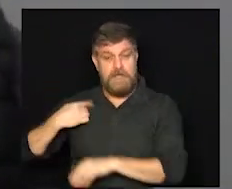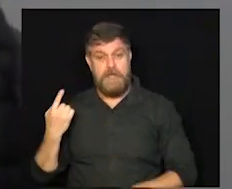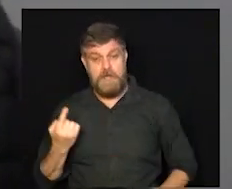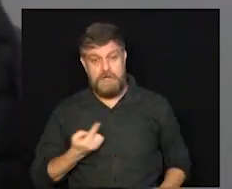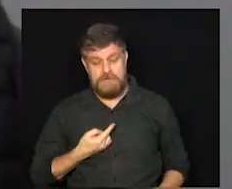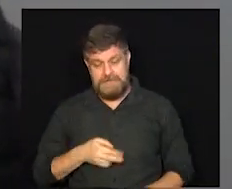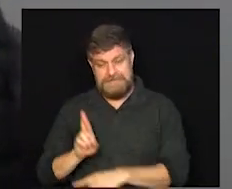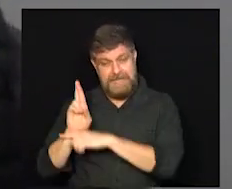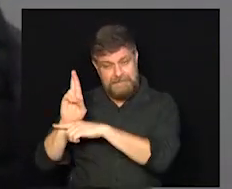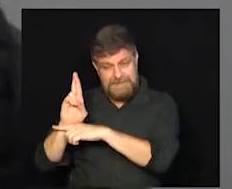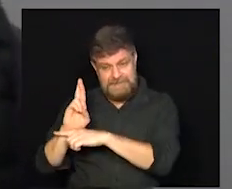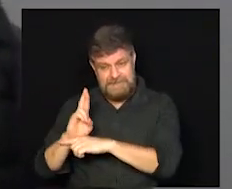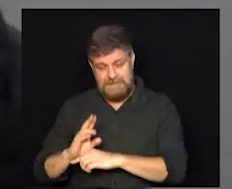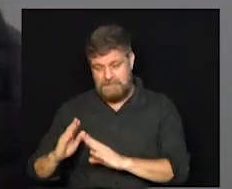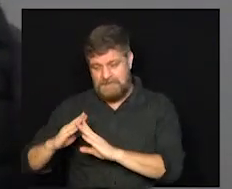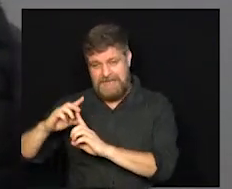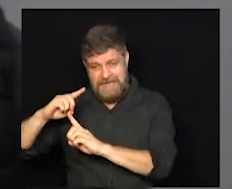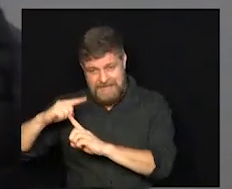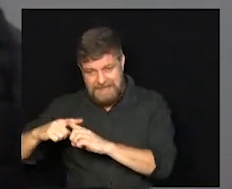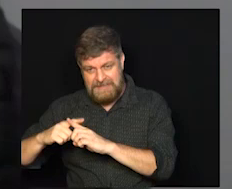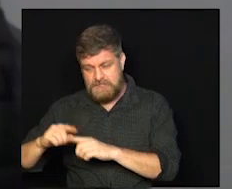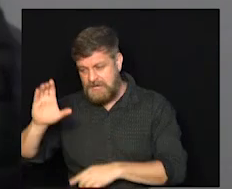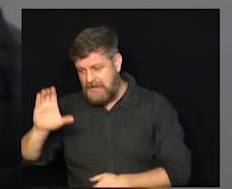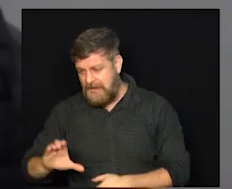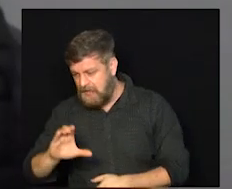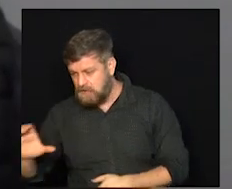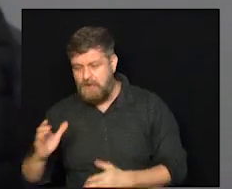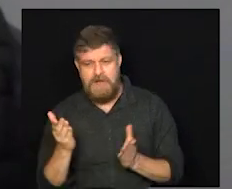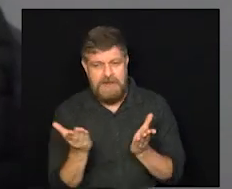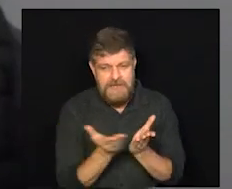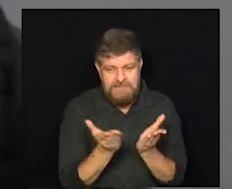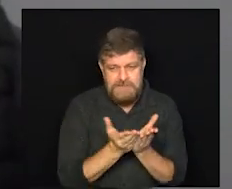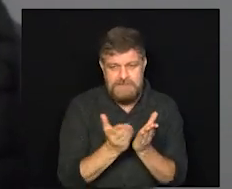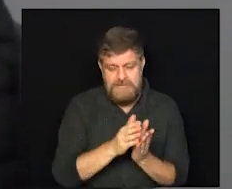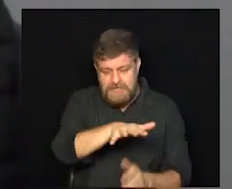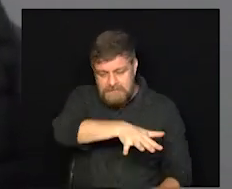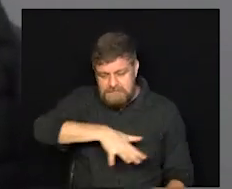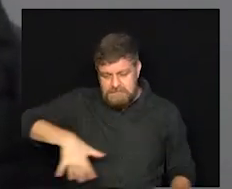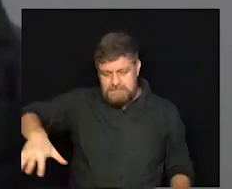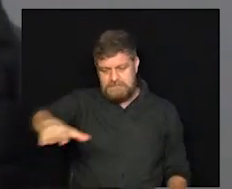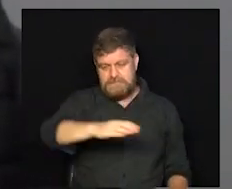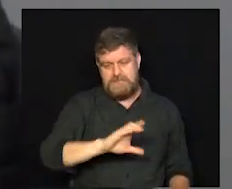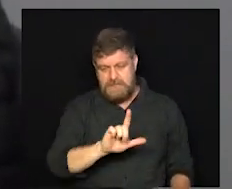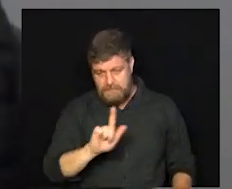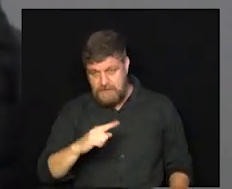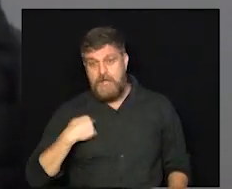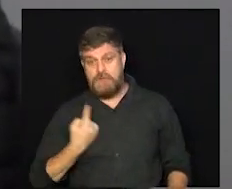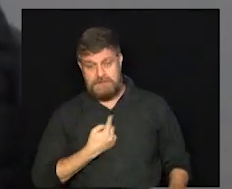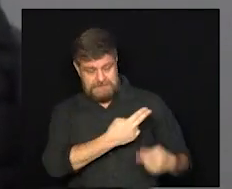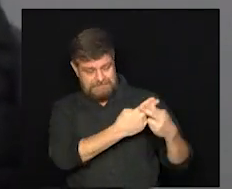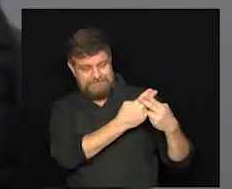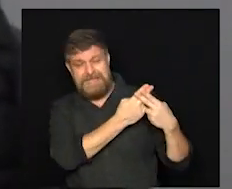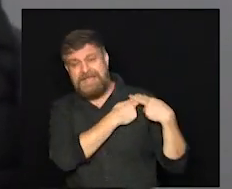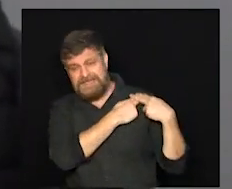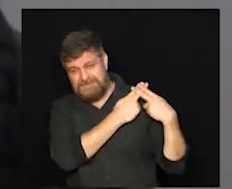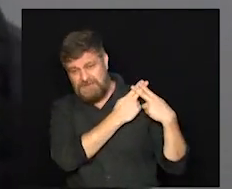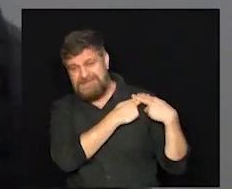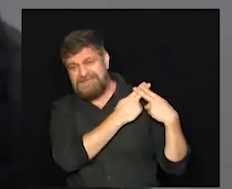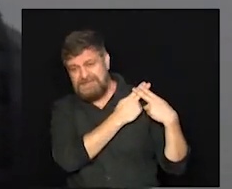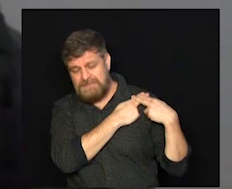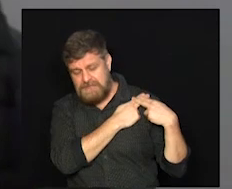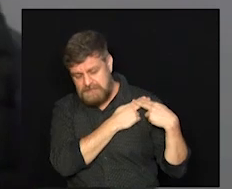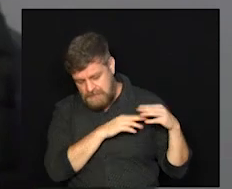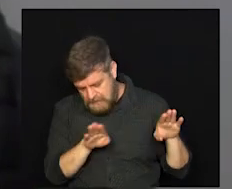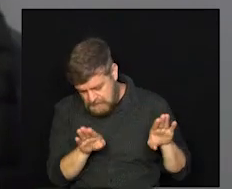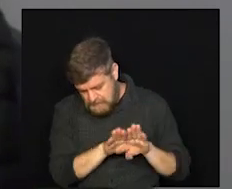aqui igrejas cristãs evangélicas ali na região do Campo Grande, também temos a nossa parcela de responsabilidade. Em um momento